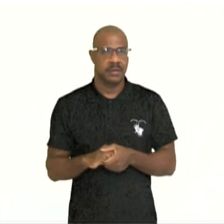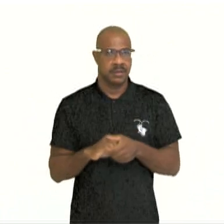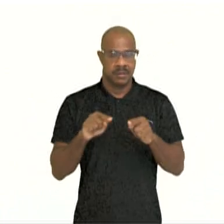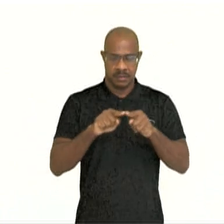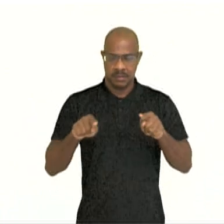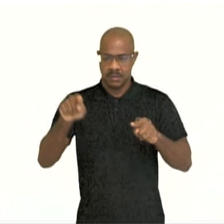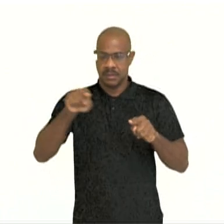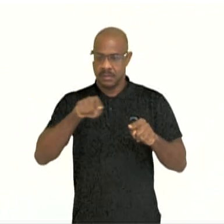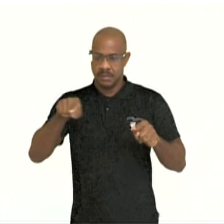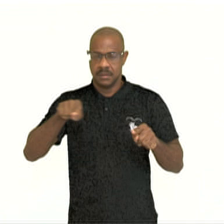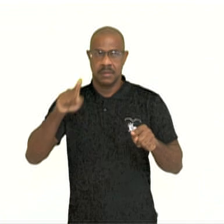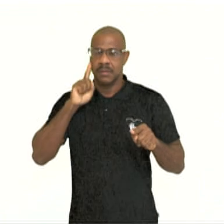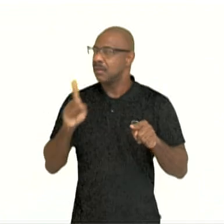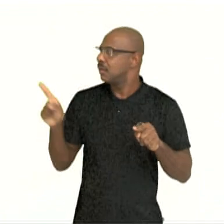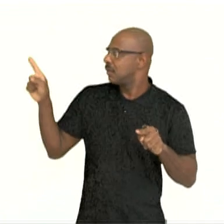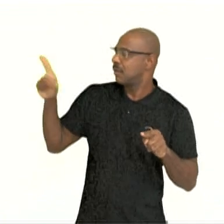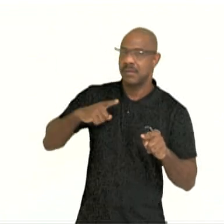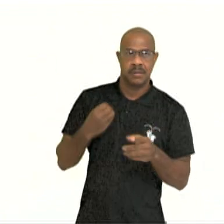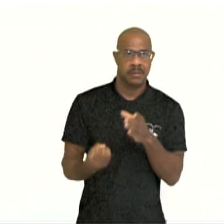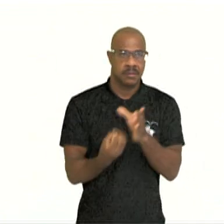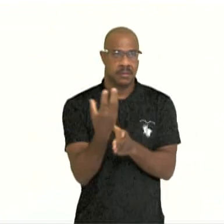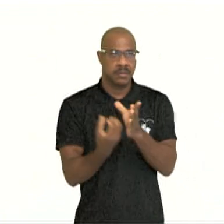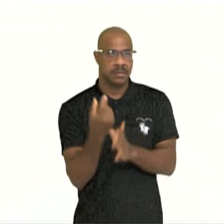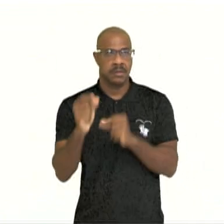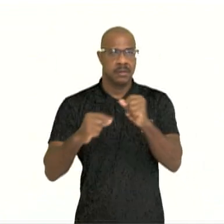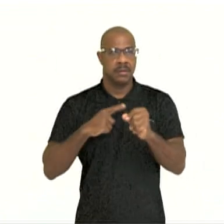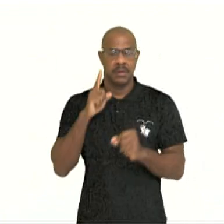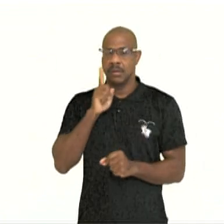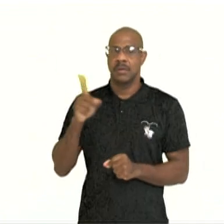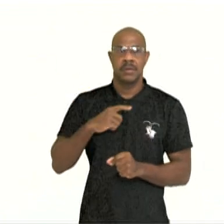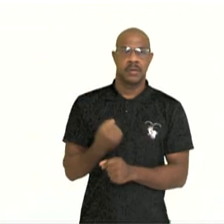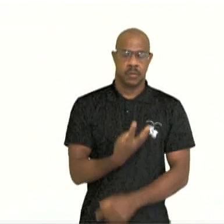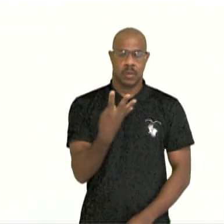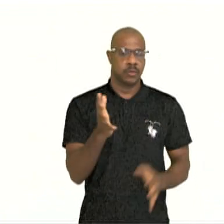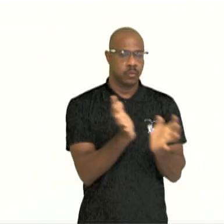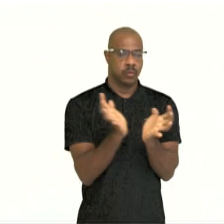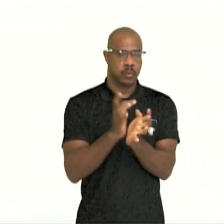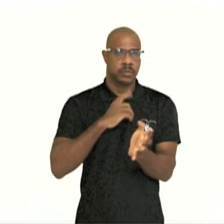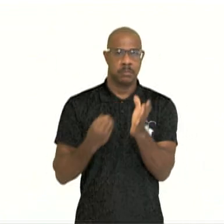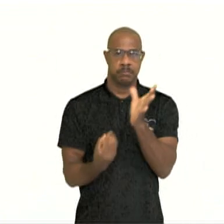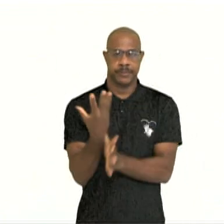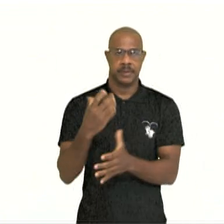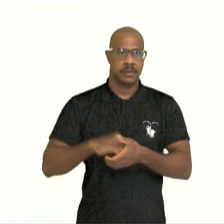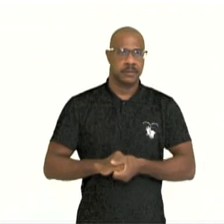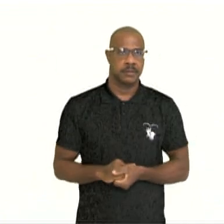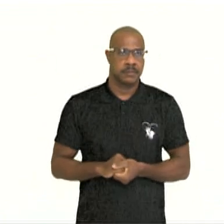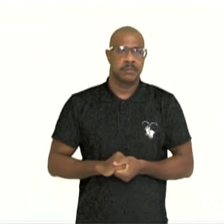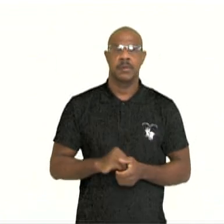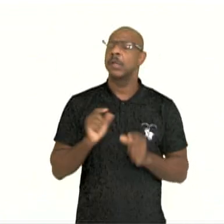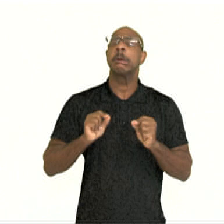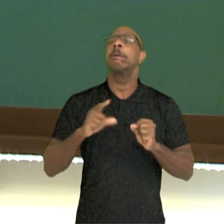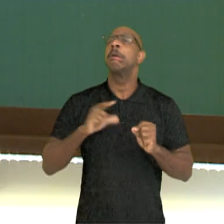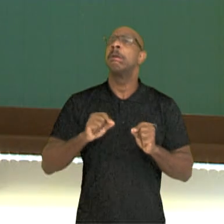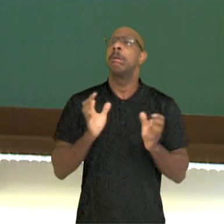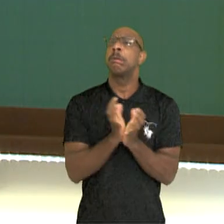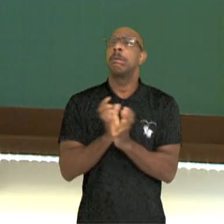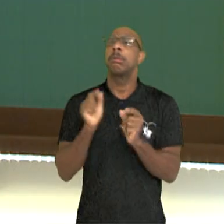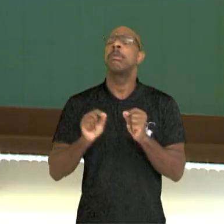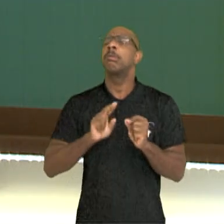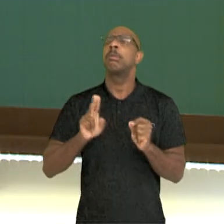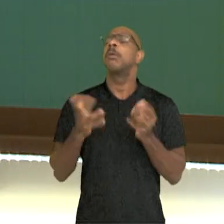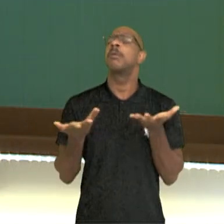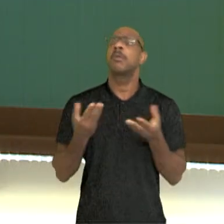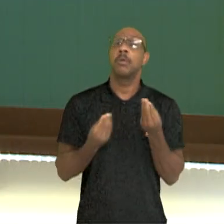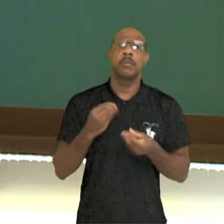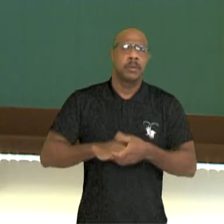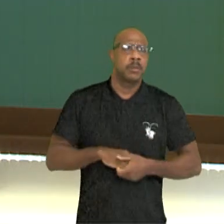nós, ocorre o surgimento, então, aqui neste reino de 4 grupos. Quem são esses grupos? Vamos lá?